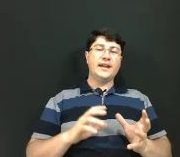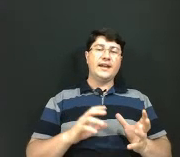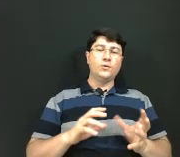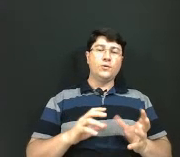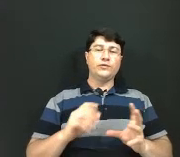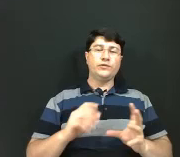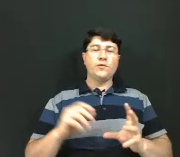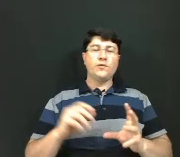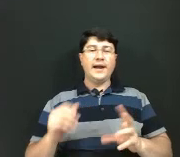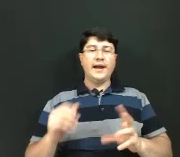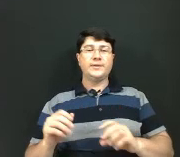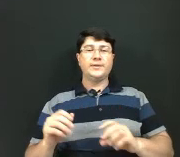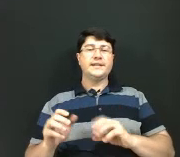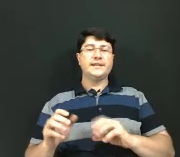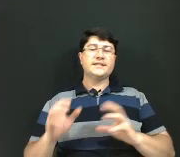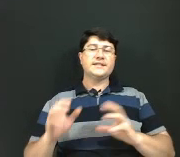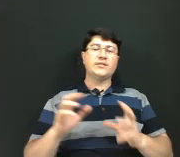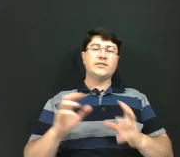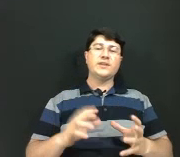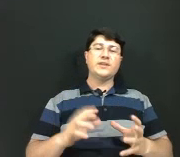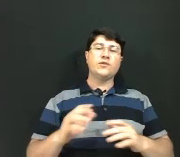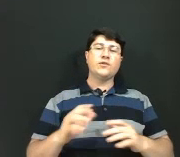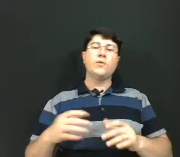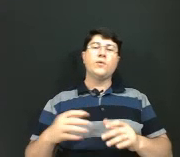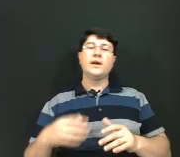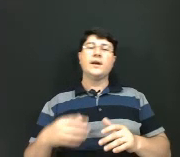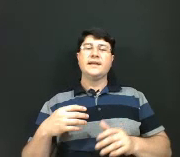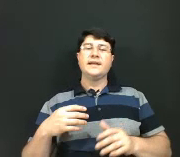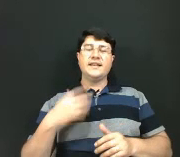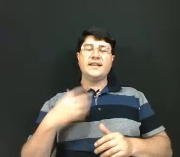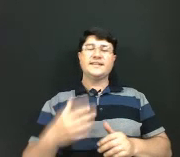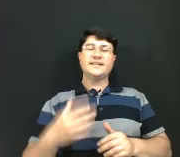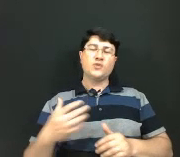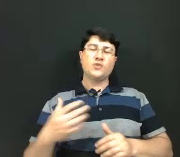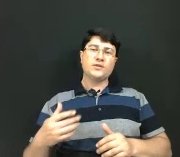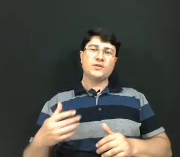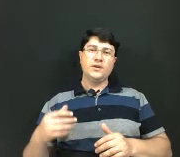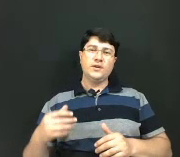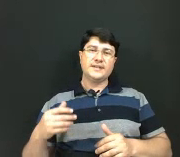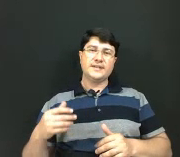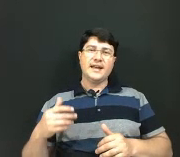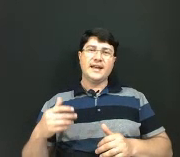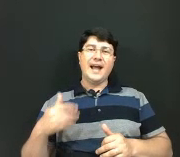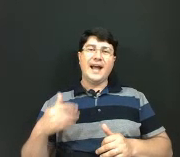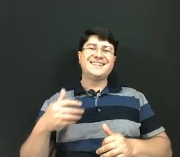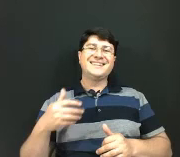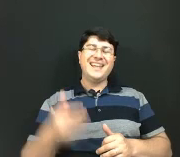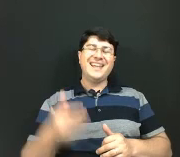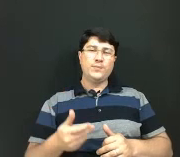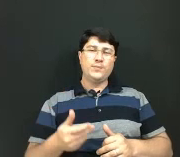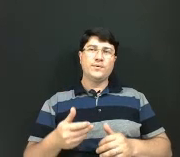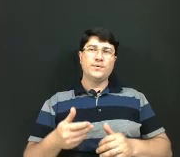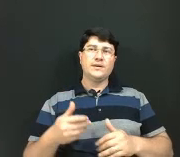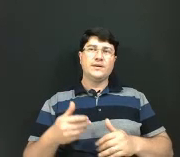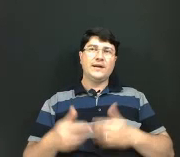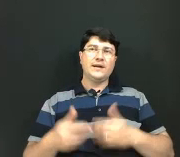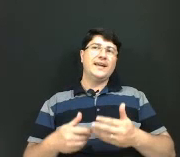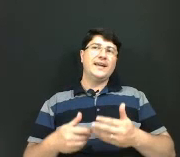que era gordo ficou magro, a criança que estava doente ficou boa. Nessas transformações, há